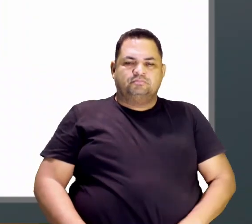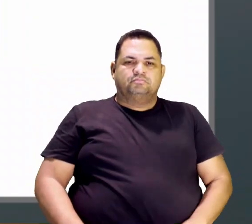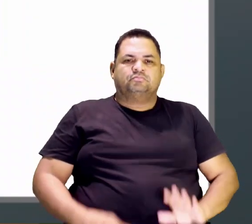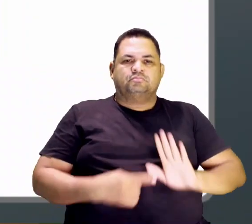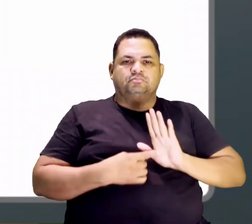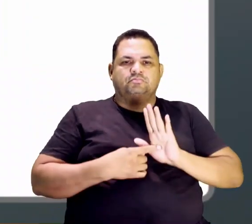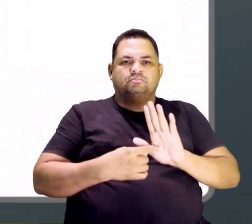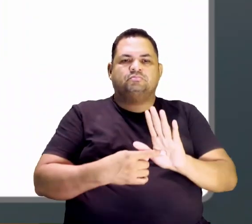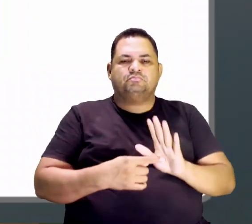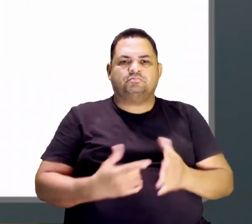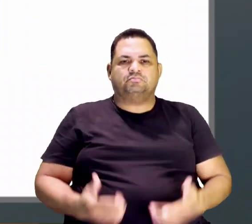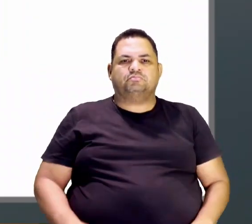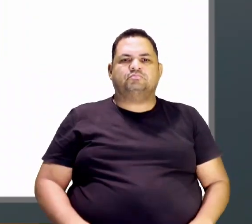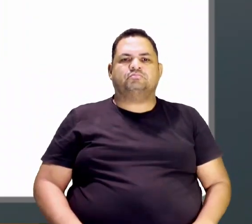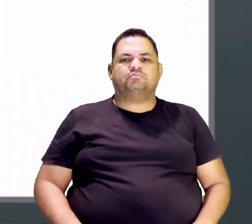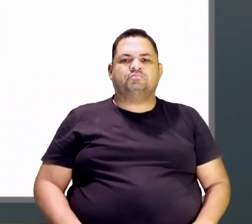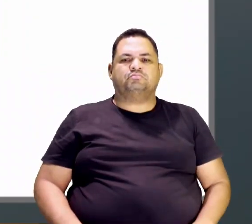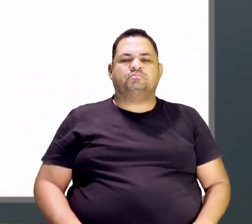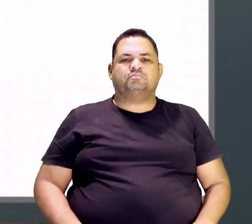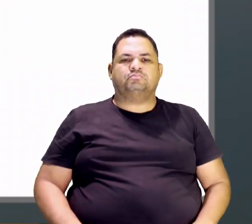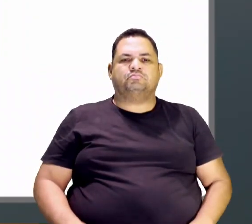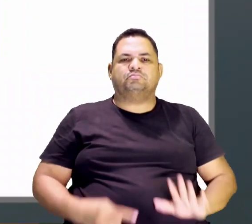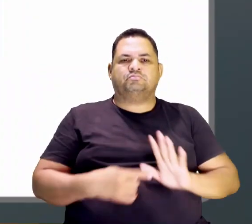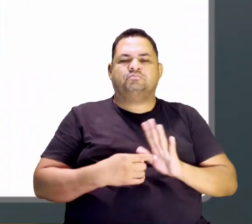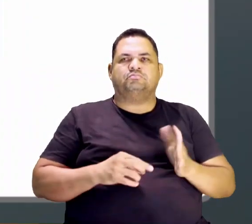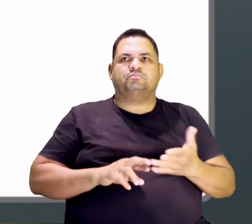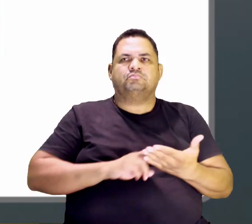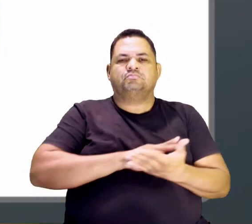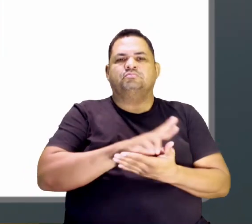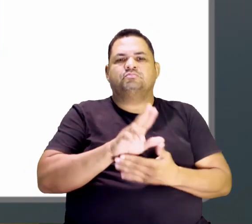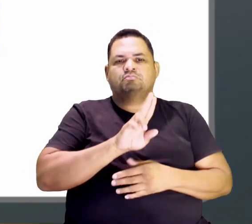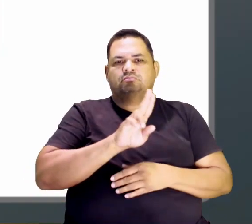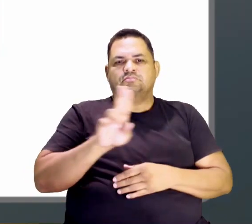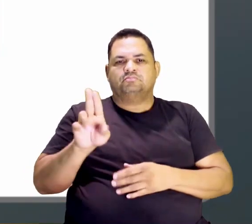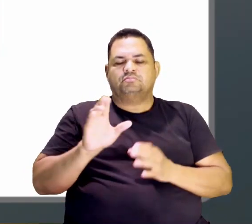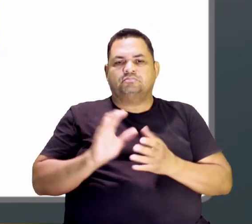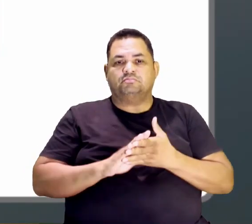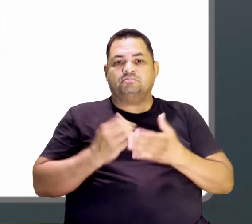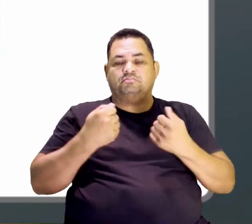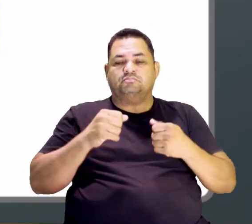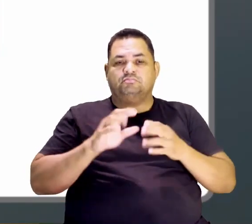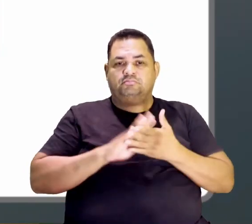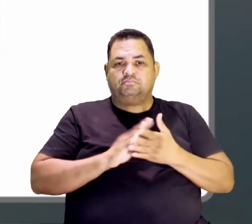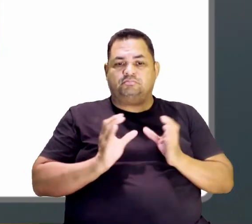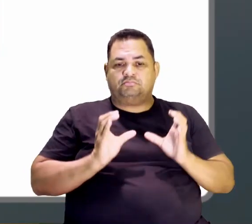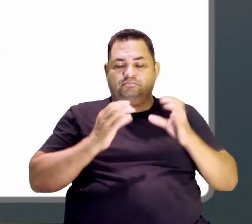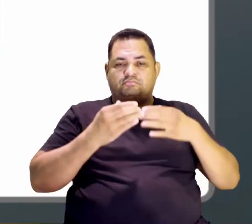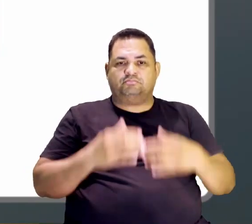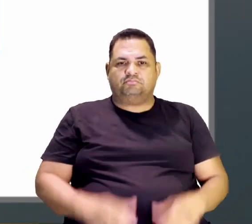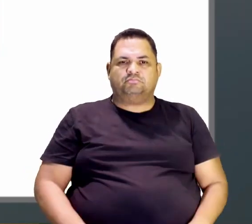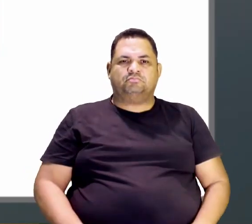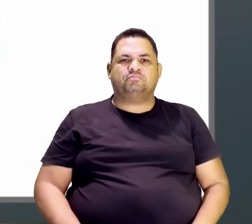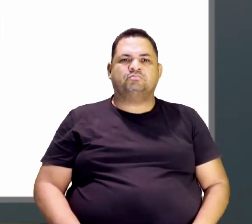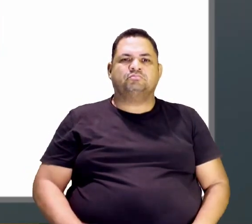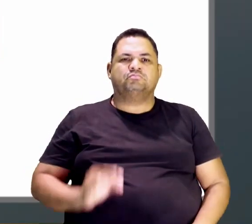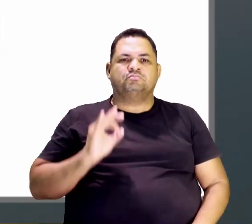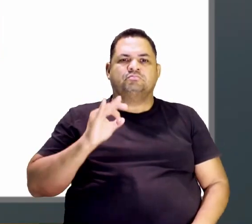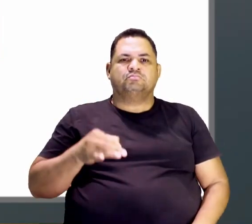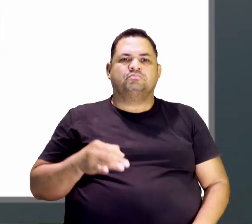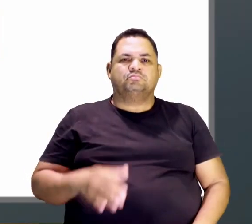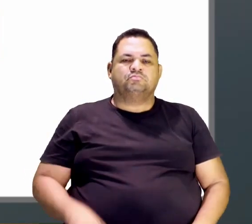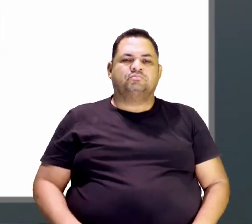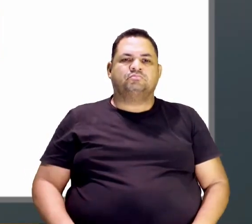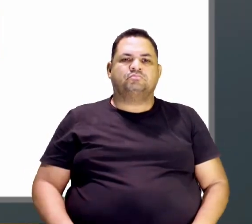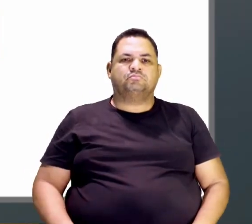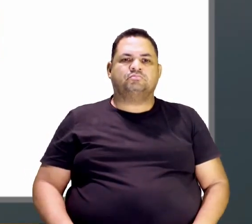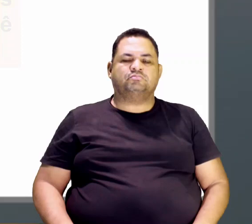aí, aponto alguns nomes dessas possíveis tribos, né, que você possa fazer parte, correto? E aí eu saio